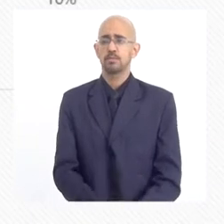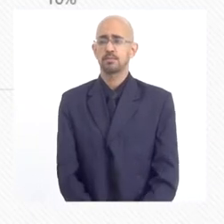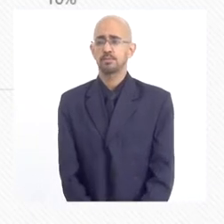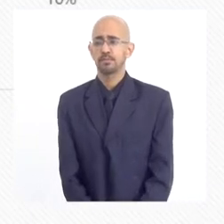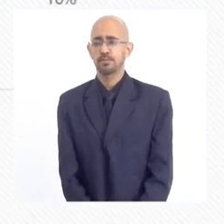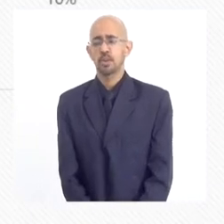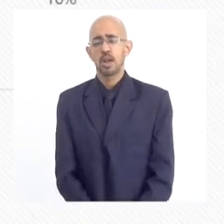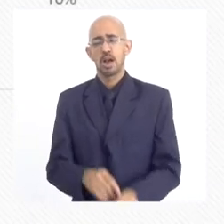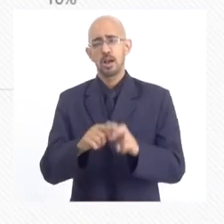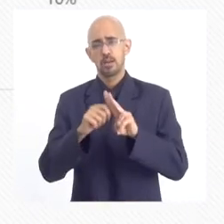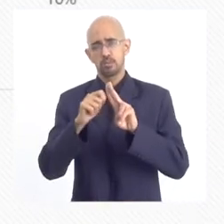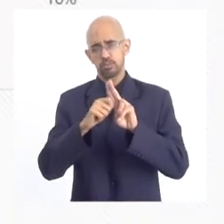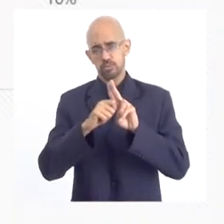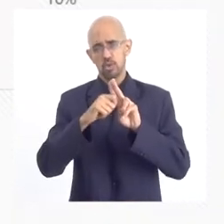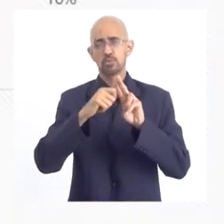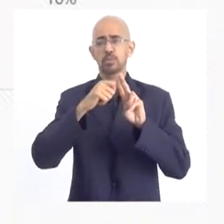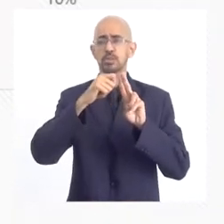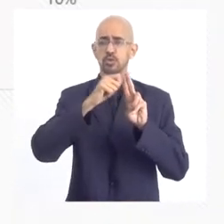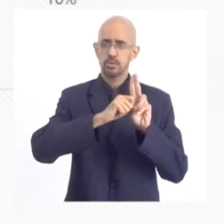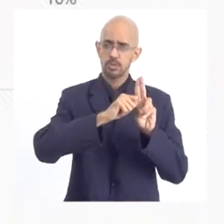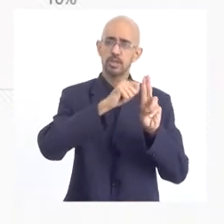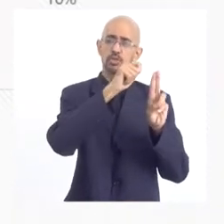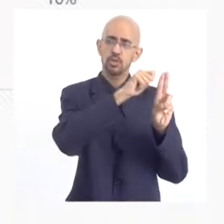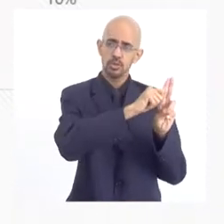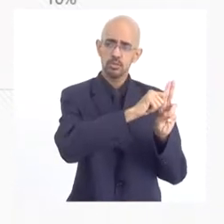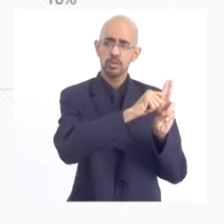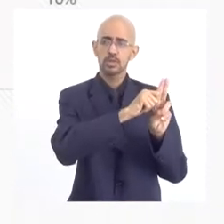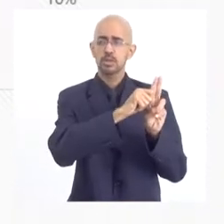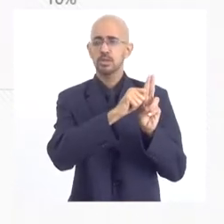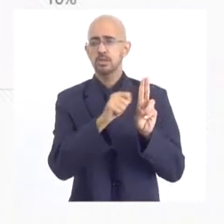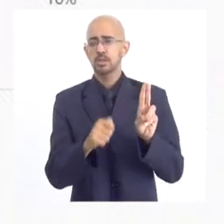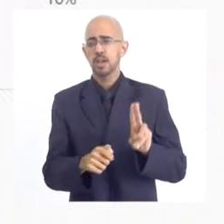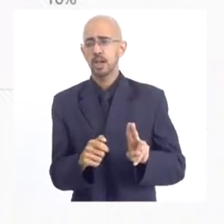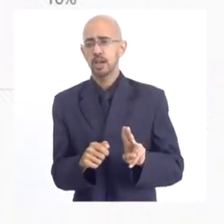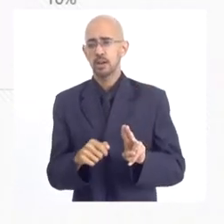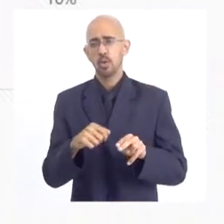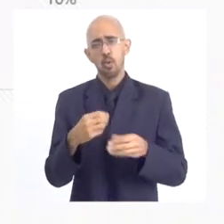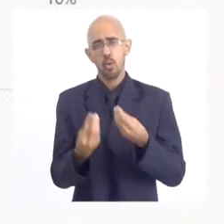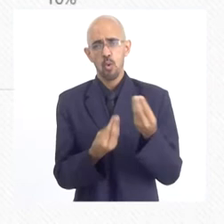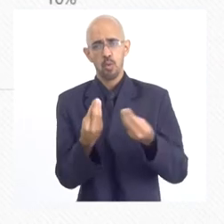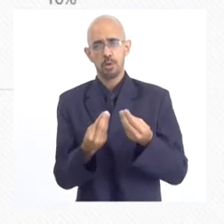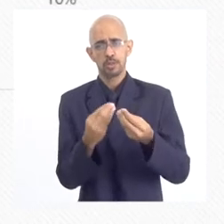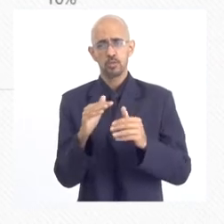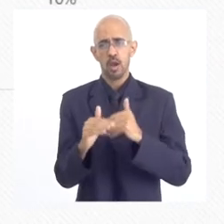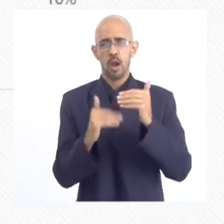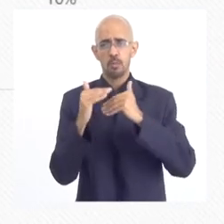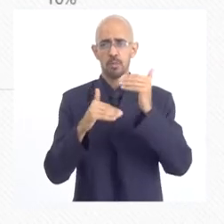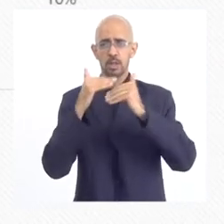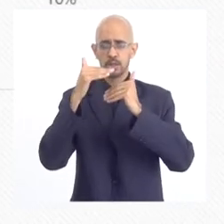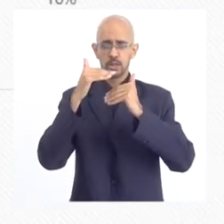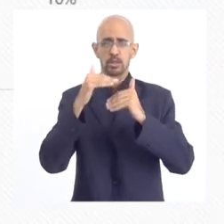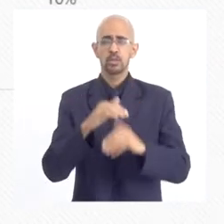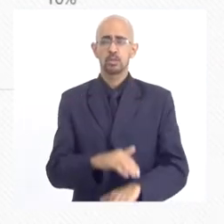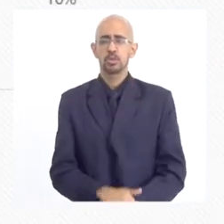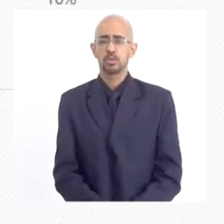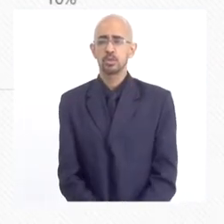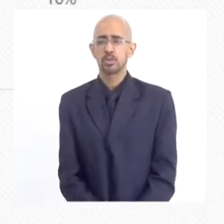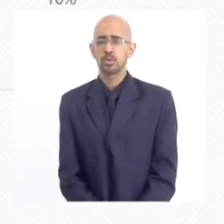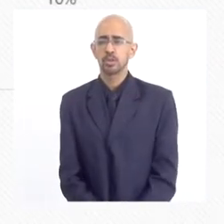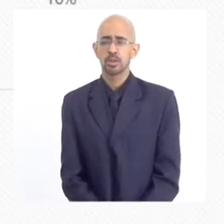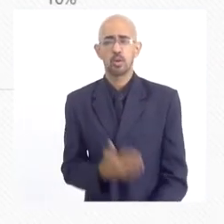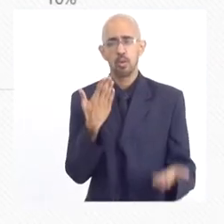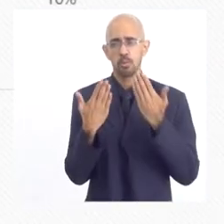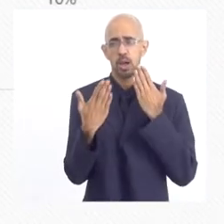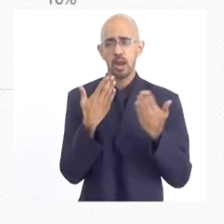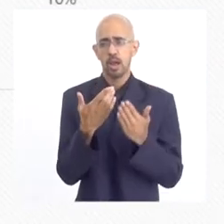Por bimestre, né? Como é que a gente foi crescendo frente a 2020. Parece que o